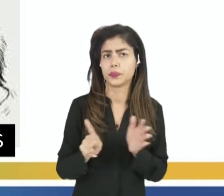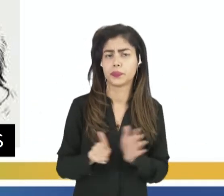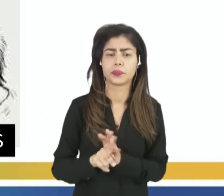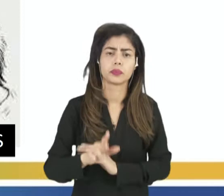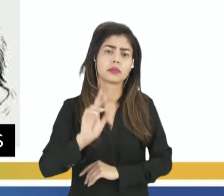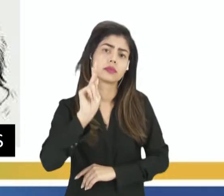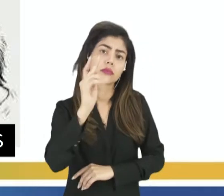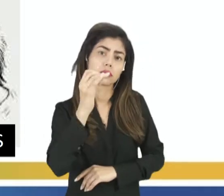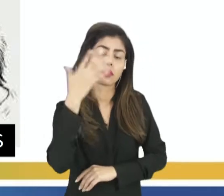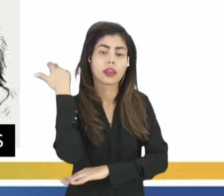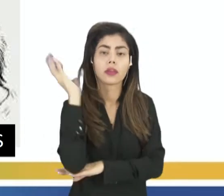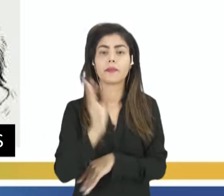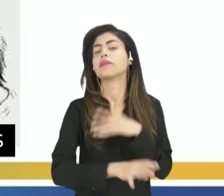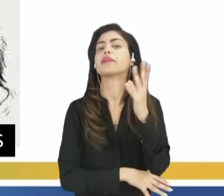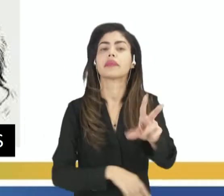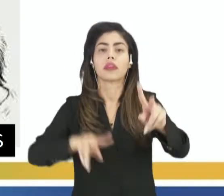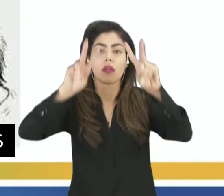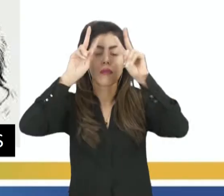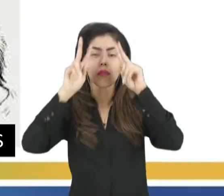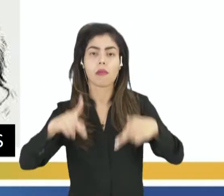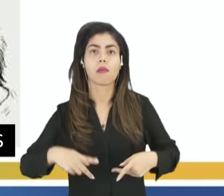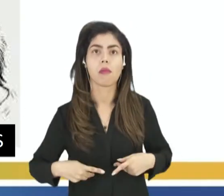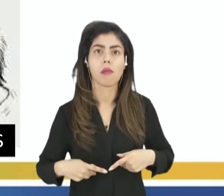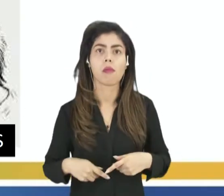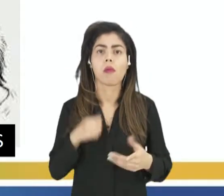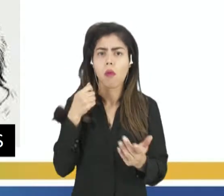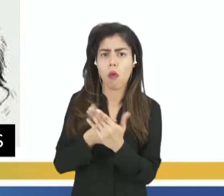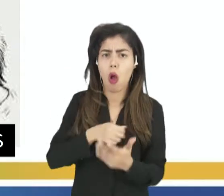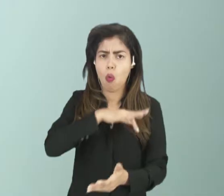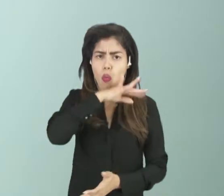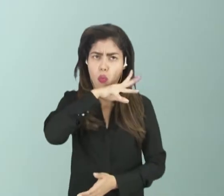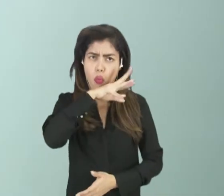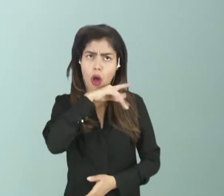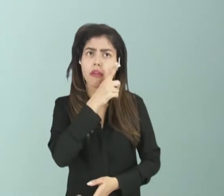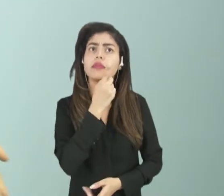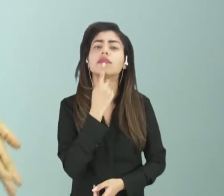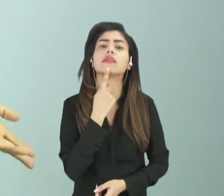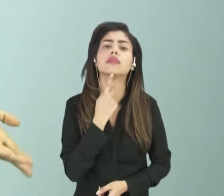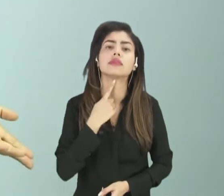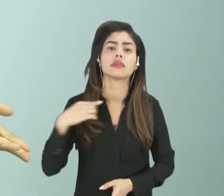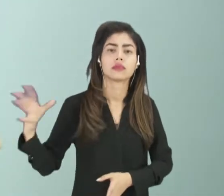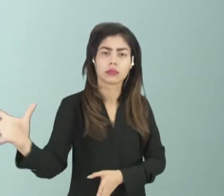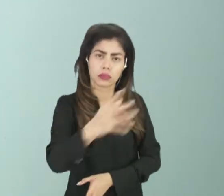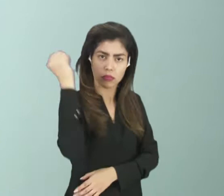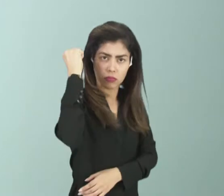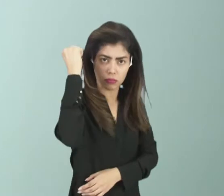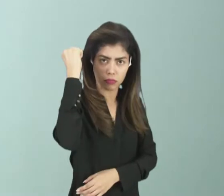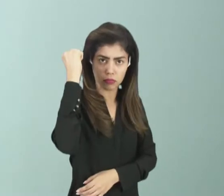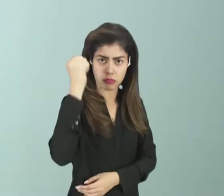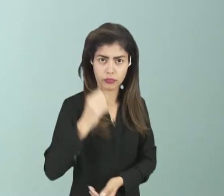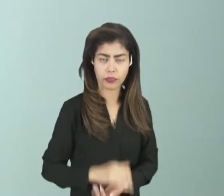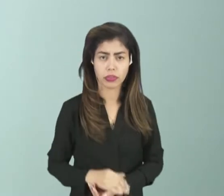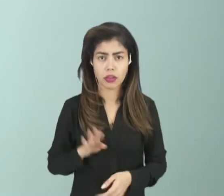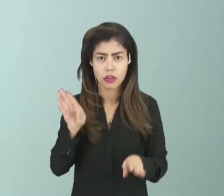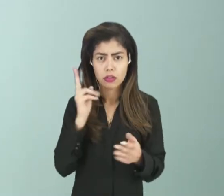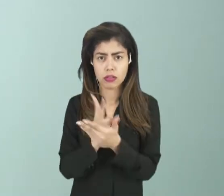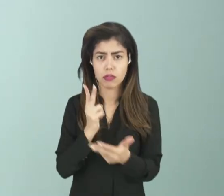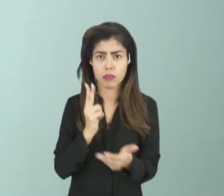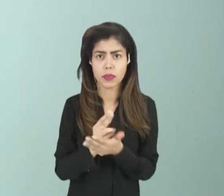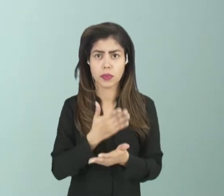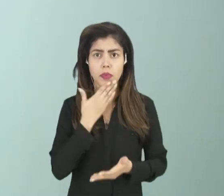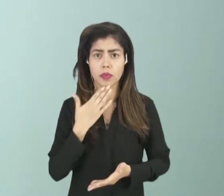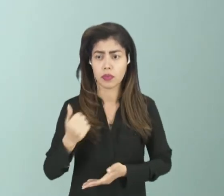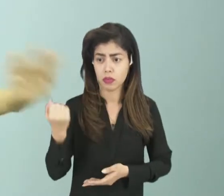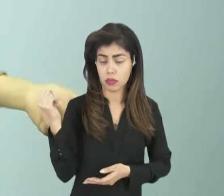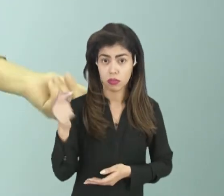Na natureza, o homem é perverso, ele tem o desejo de dominar o outro e para se defender, ele